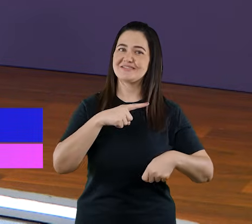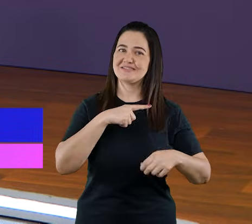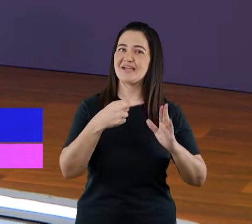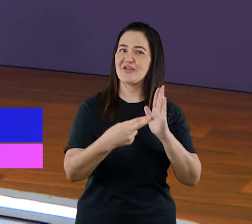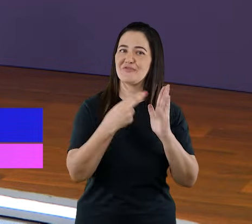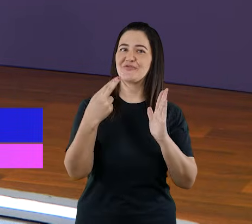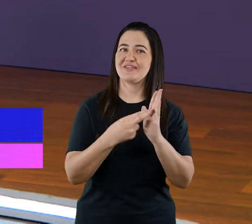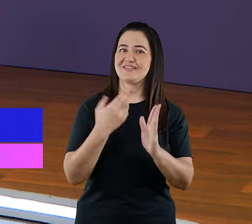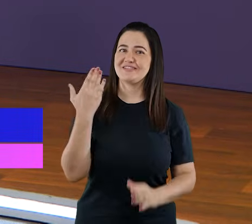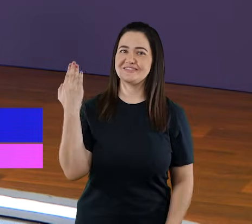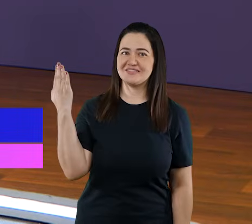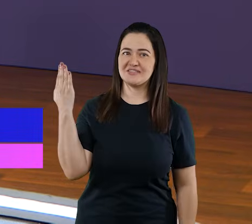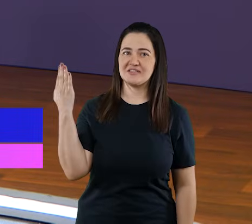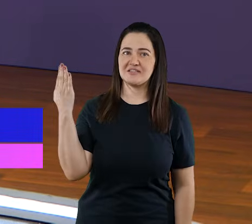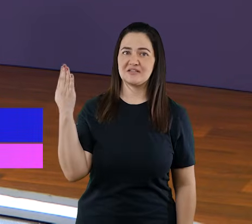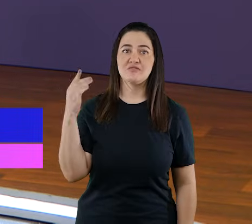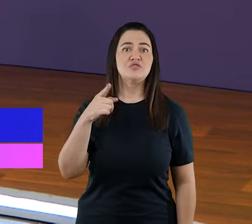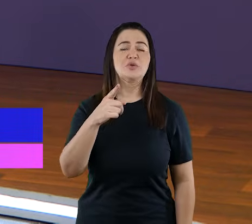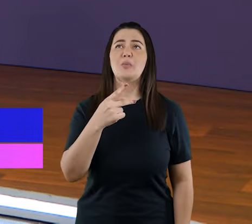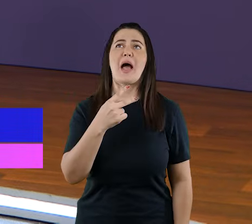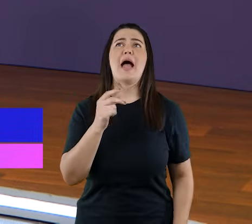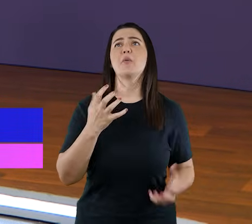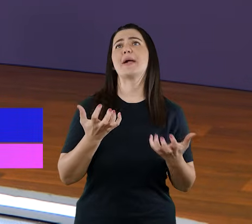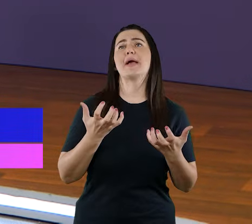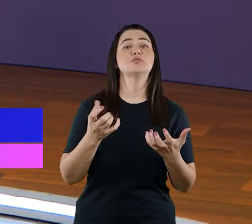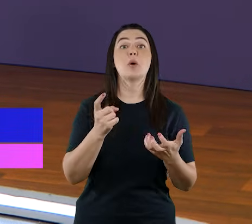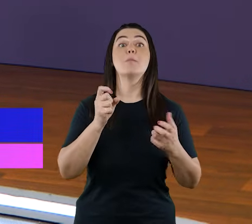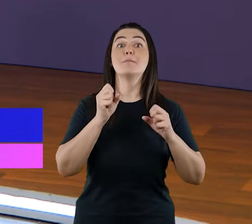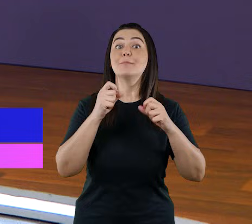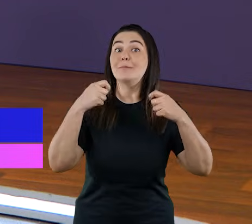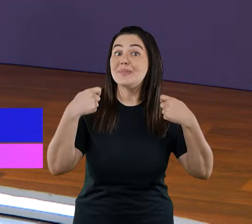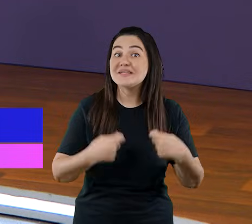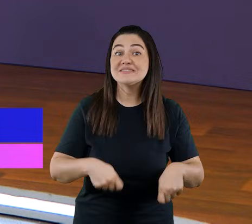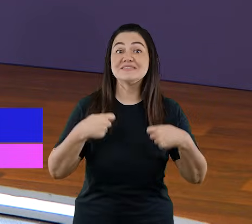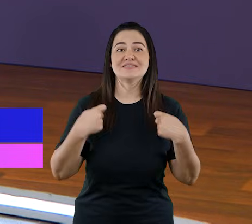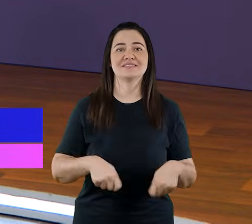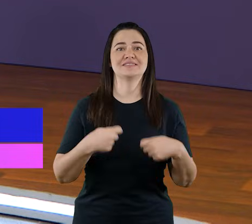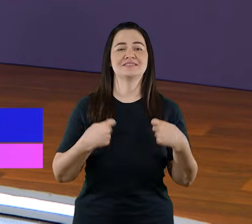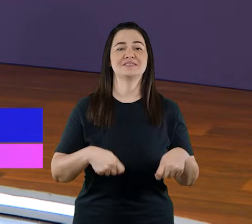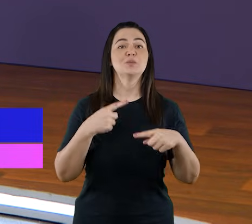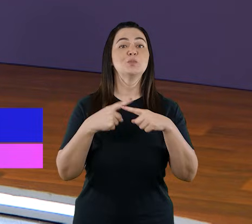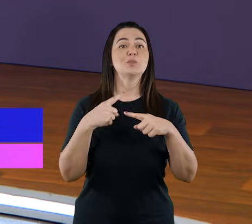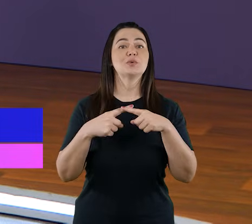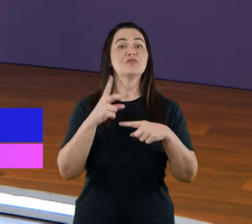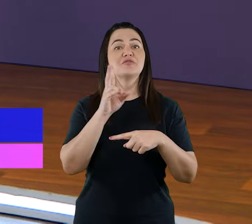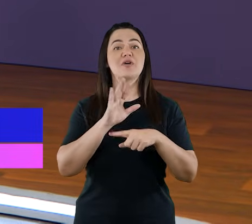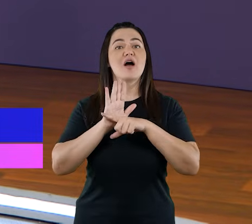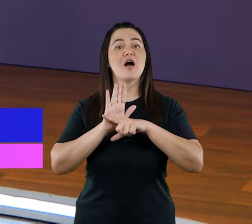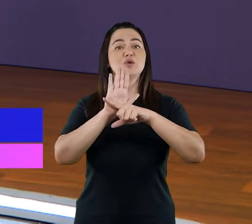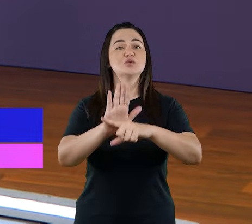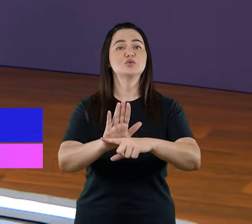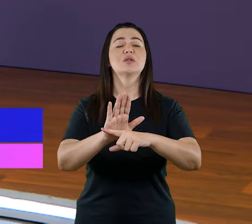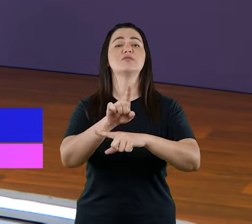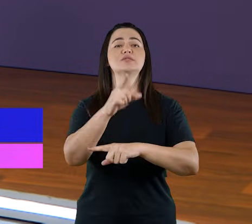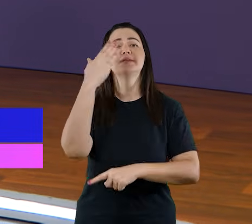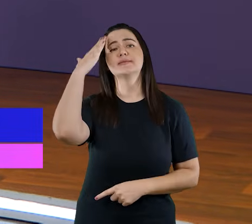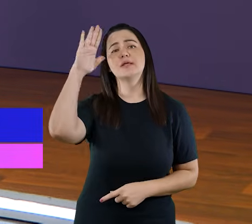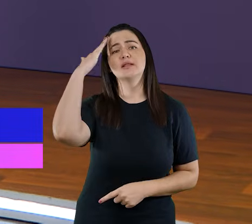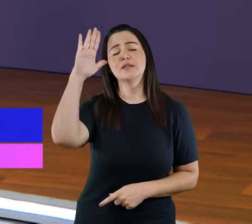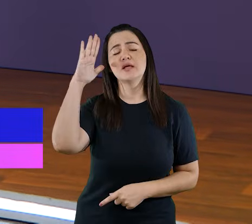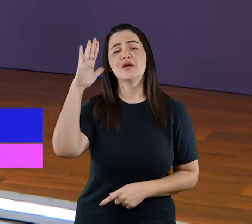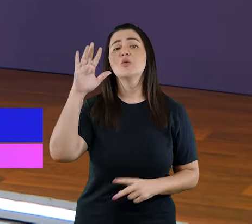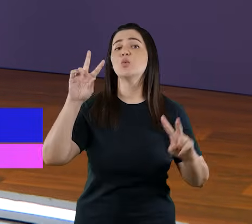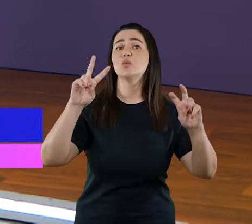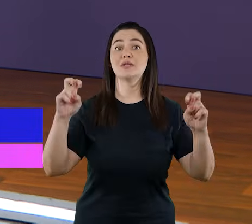essa revista. Não é nem assim, você pode ter, não, você precisa ter, porque essa revista aqui vai te ajudar demais a